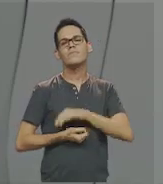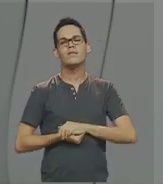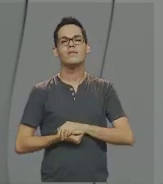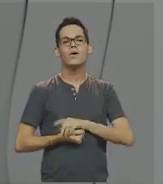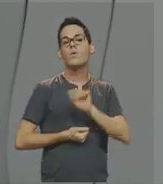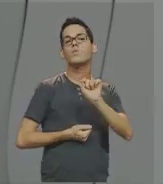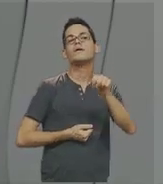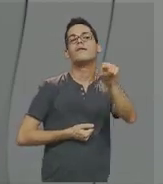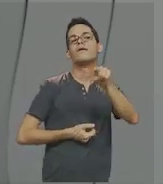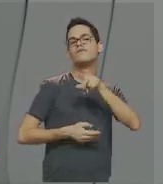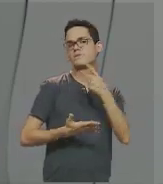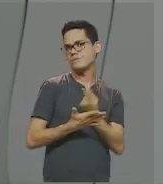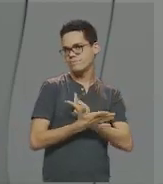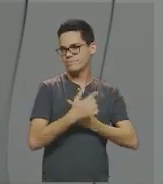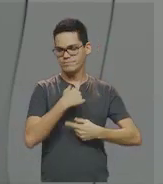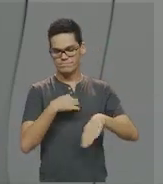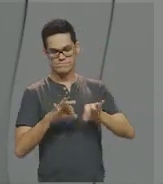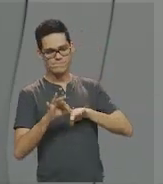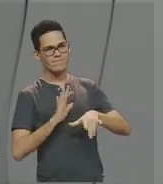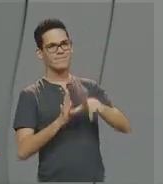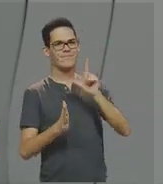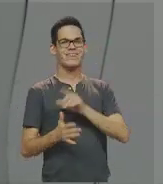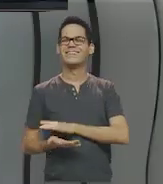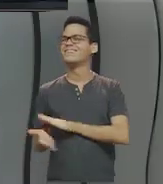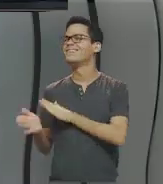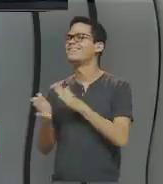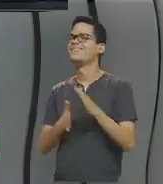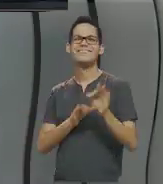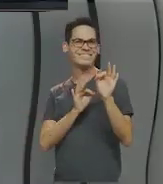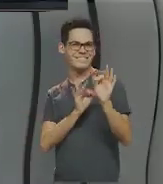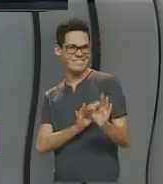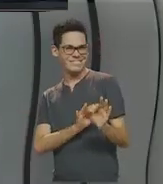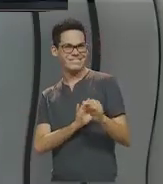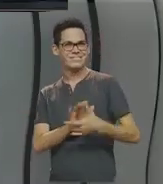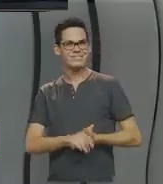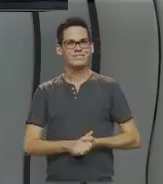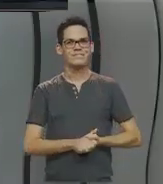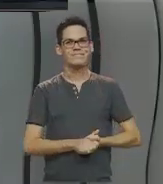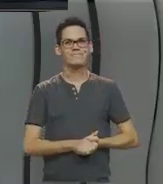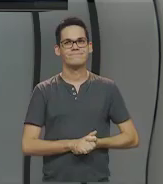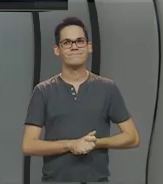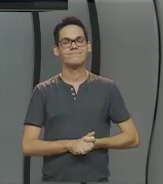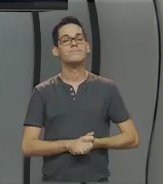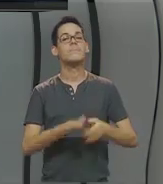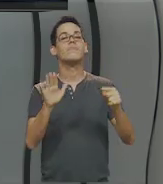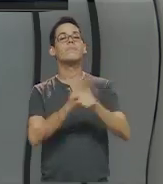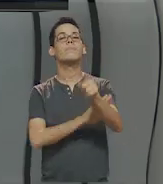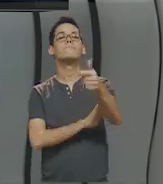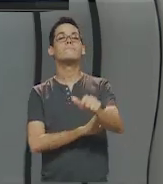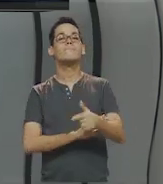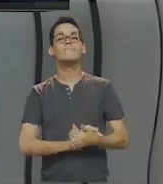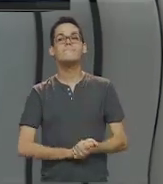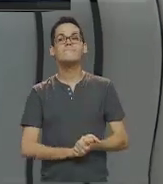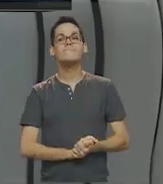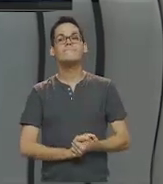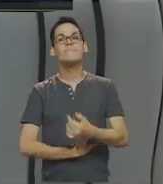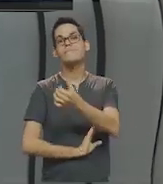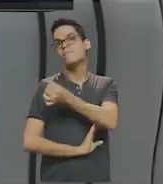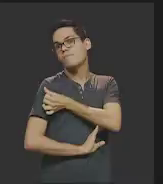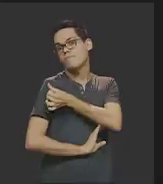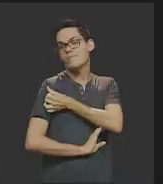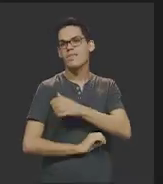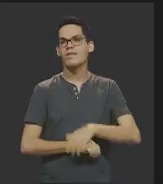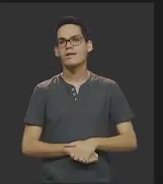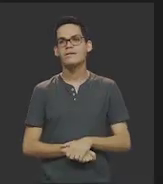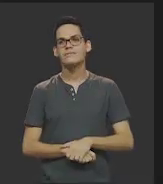contexto que já está organizado. Com certeza. Vamos para a próxima. Nossa próxima pergunta é uma dúvida de 6º